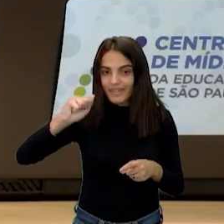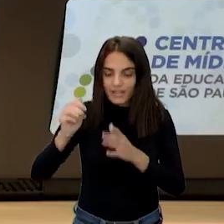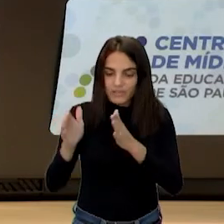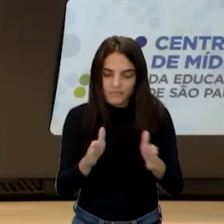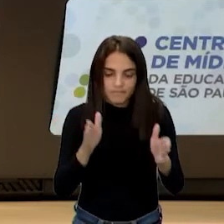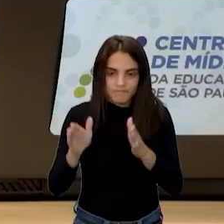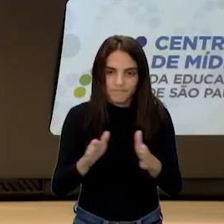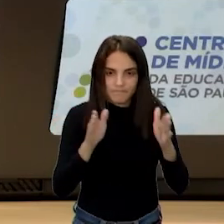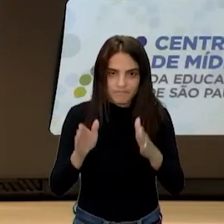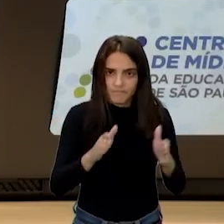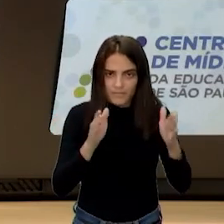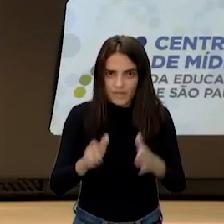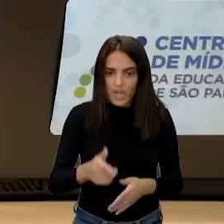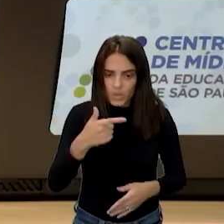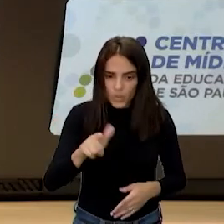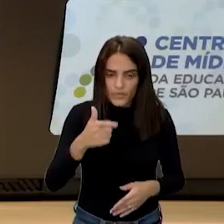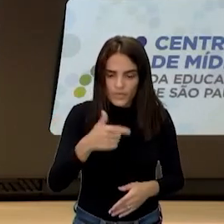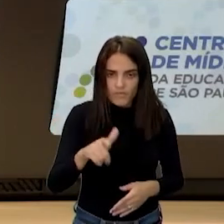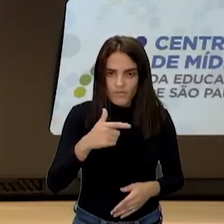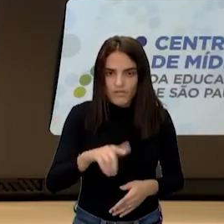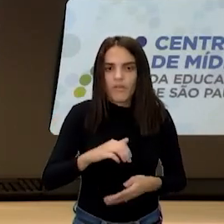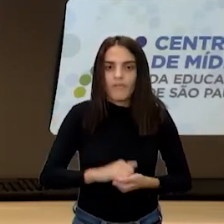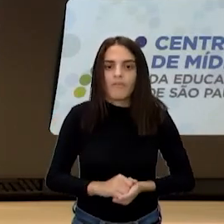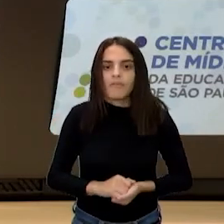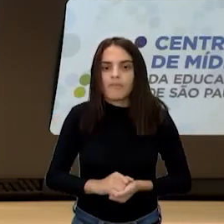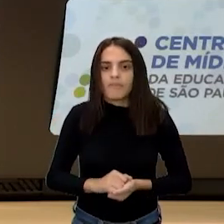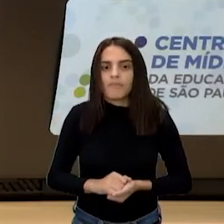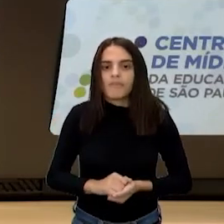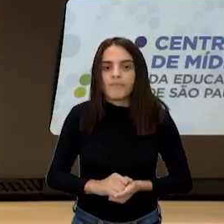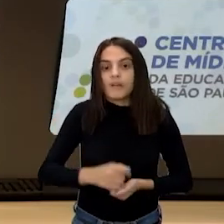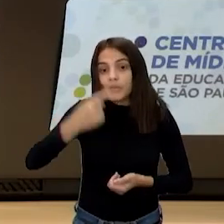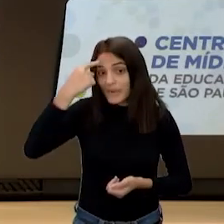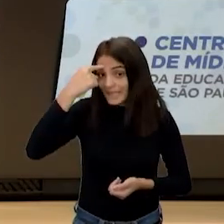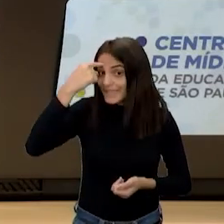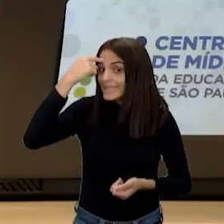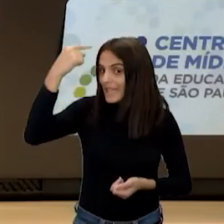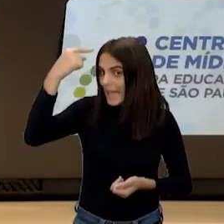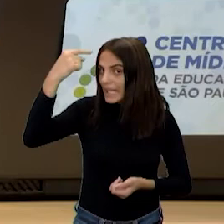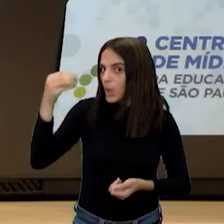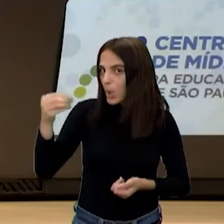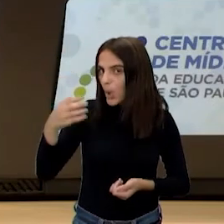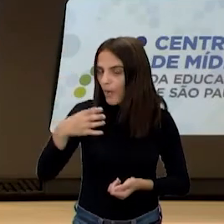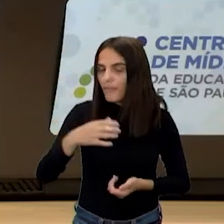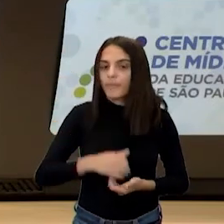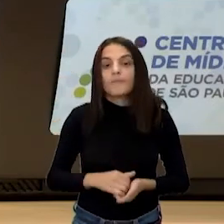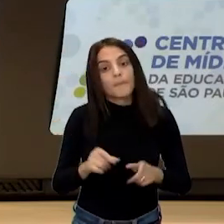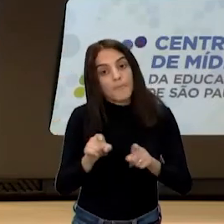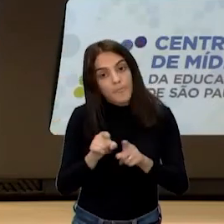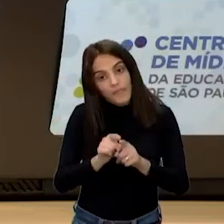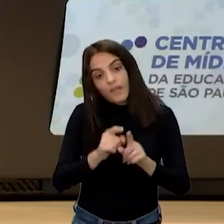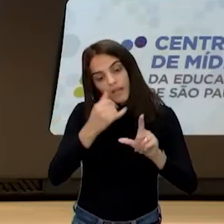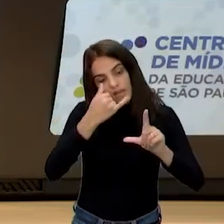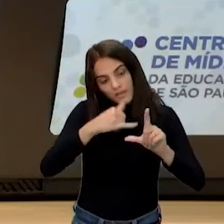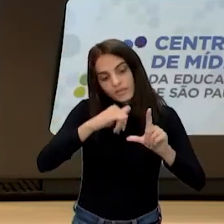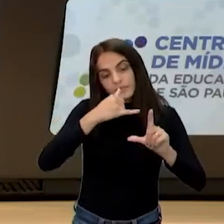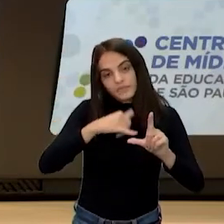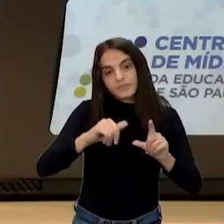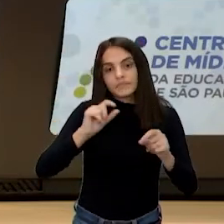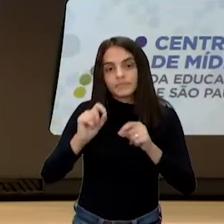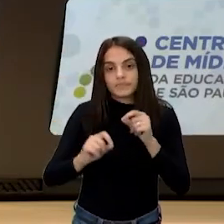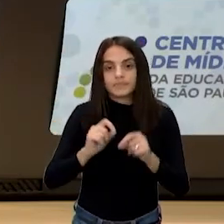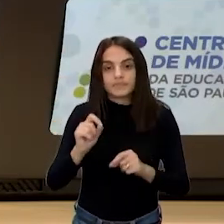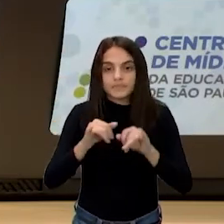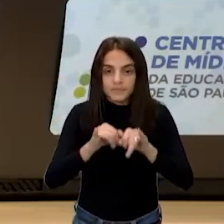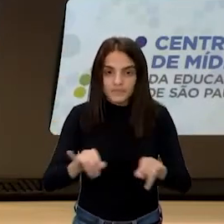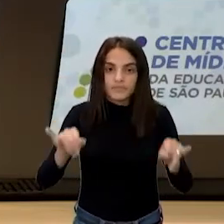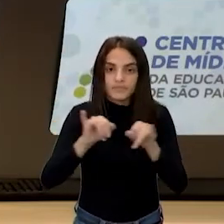de reciclagem, então propagava essa ideia, toda uma ideia assim, por trás, e também tem a publicidade, né? A partir dessa ideia ele